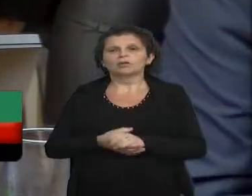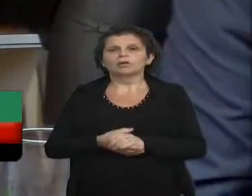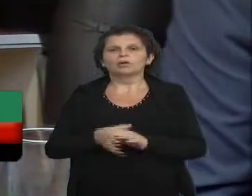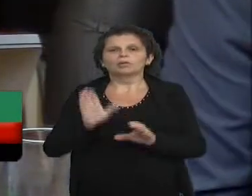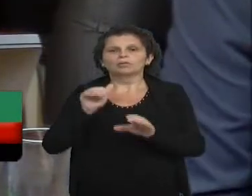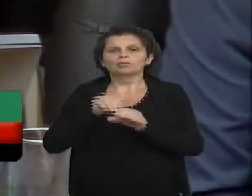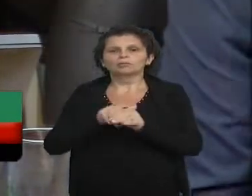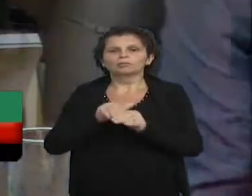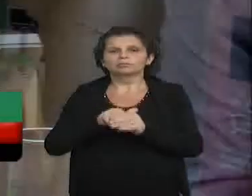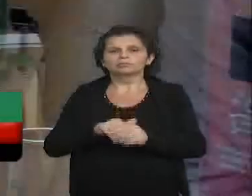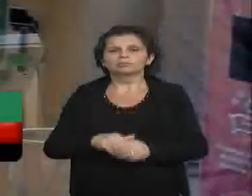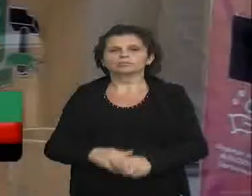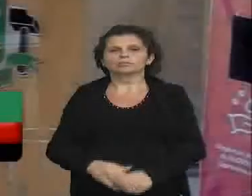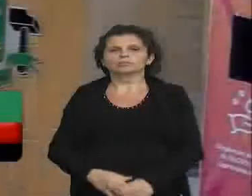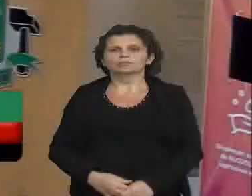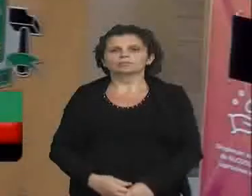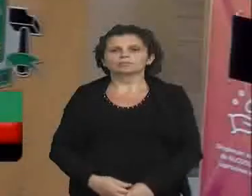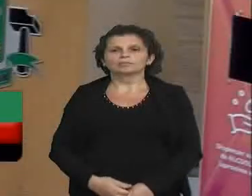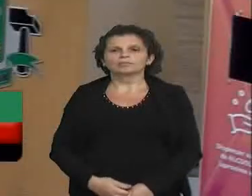dos senhores vereadores.